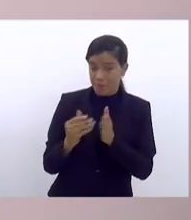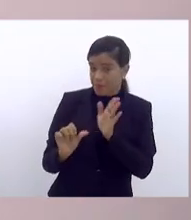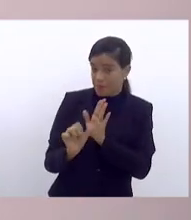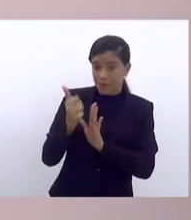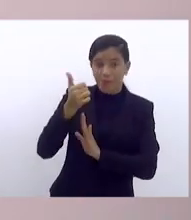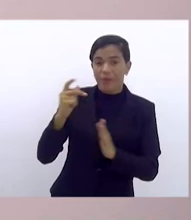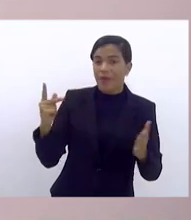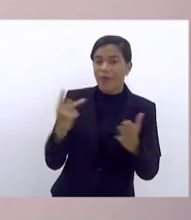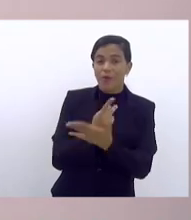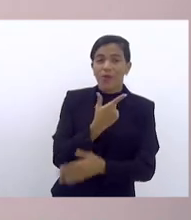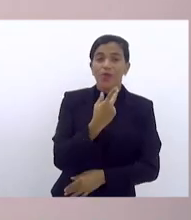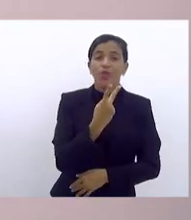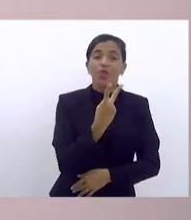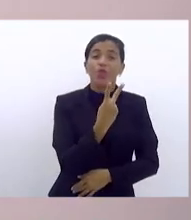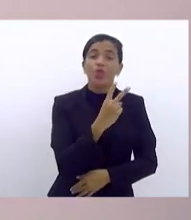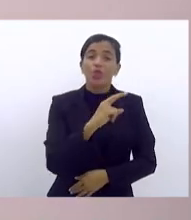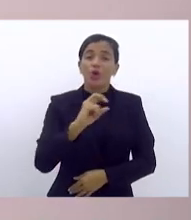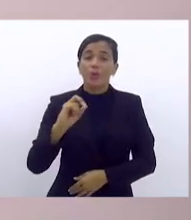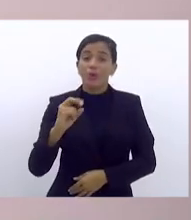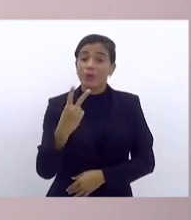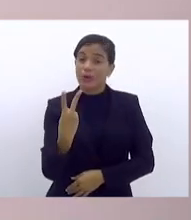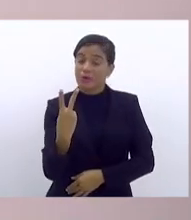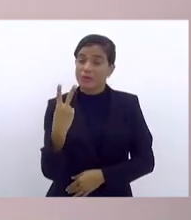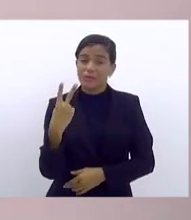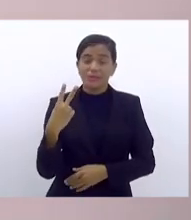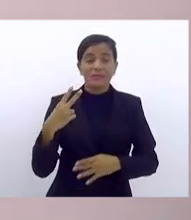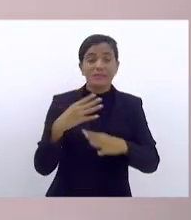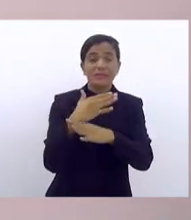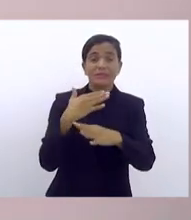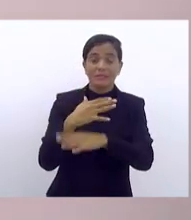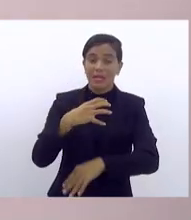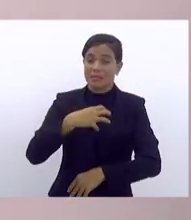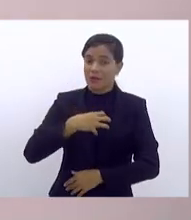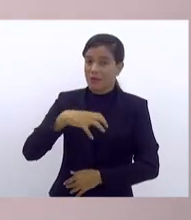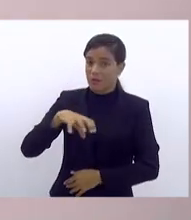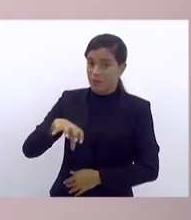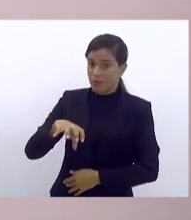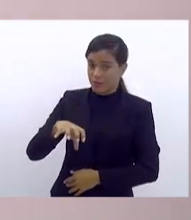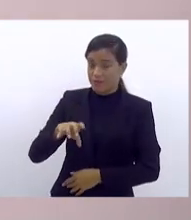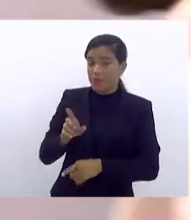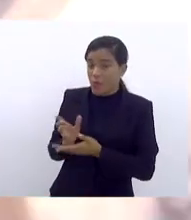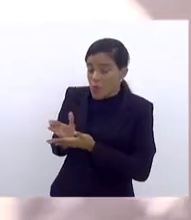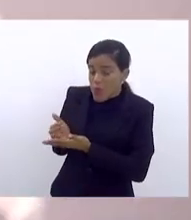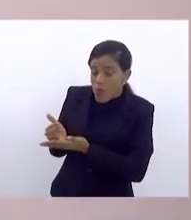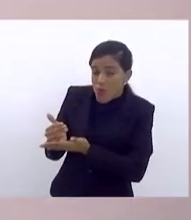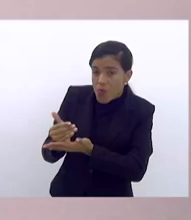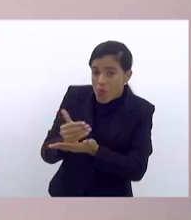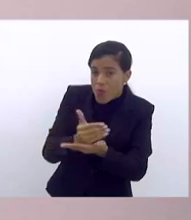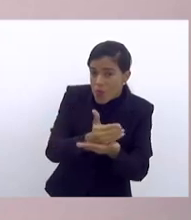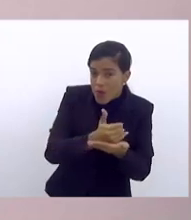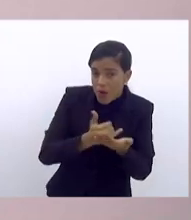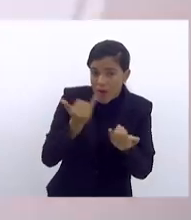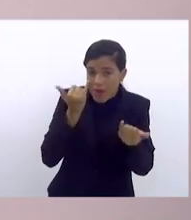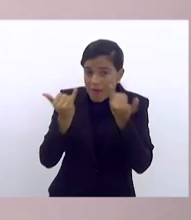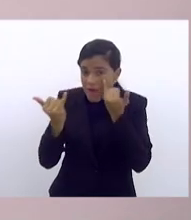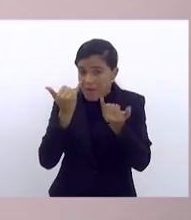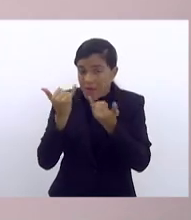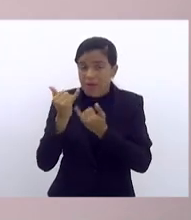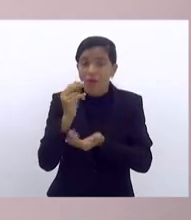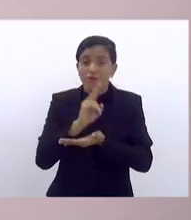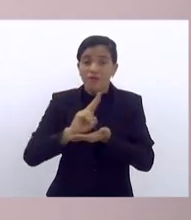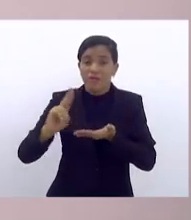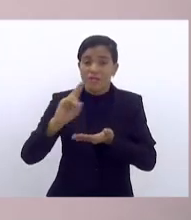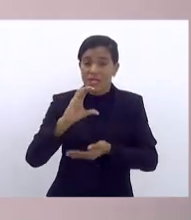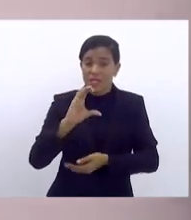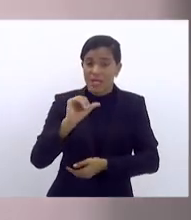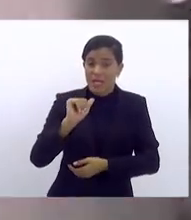deles ocorreu em 2002 em Salvador segundo levantamento feito pela Universidade de Campinas de lá